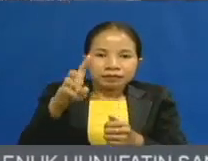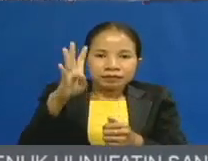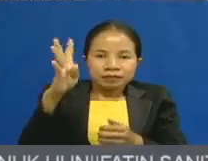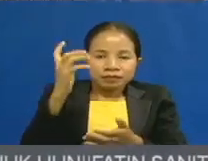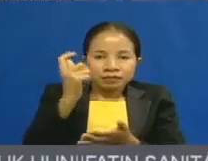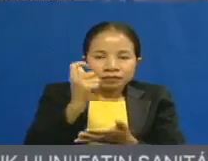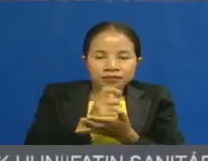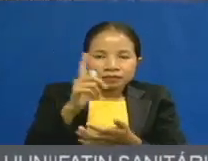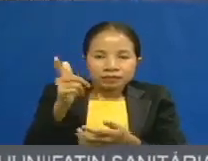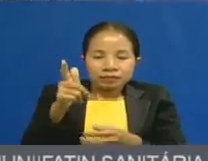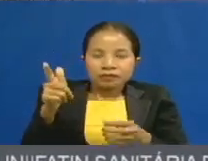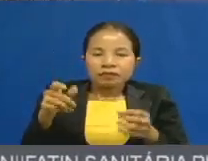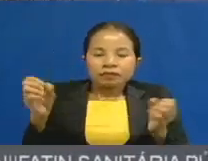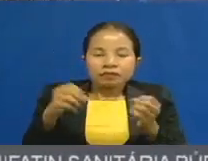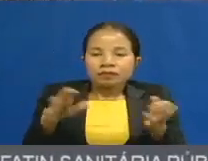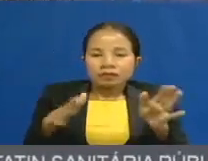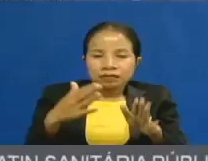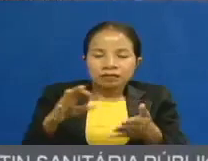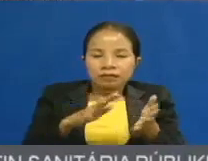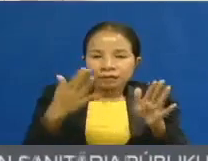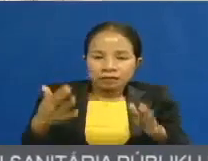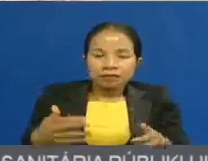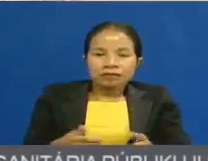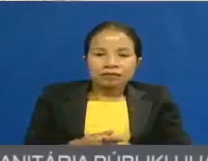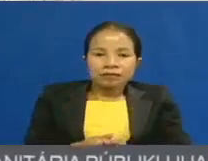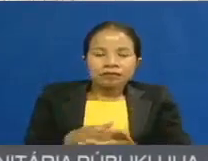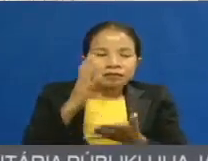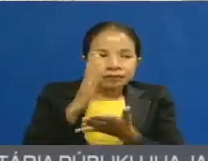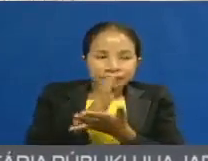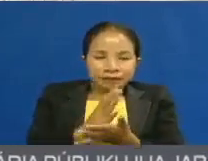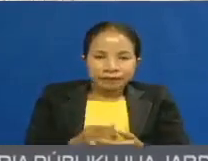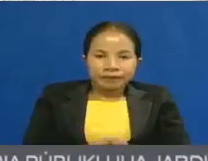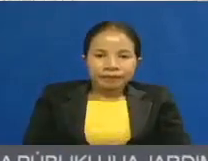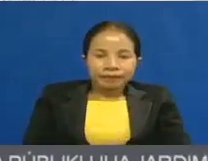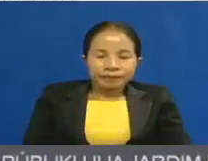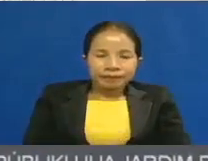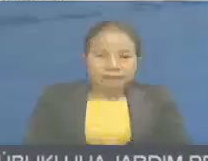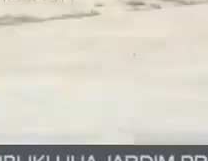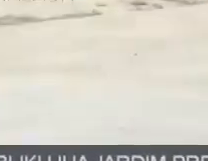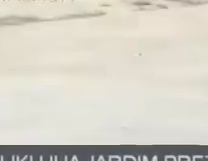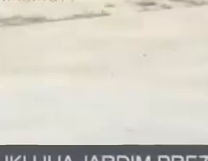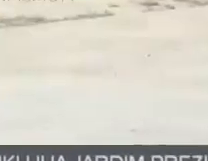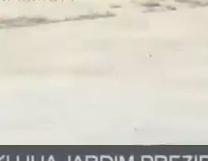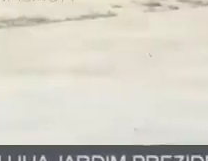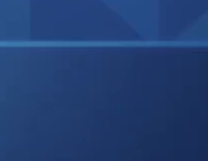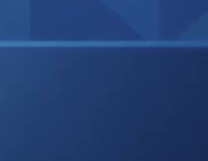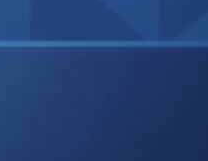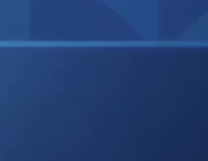anulo. La conta hosira nebe mate, no sira nebe foi reforma. Juvenal da Silva, Nuno Moraes, ba RTTL.